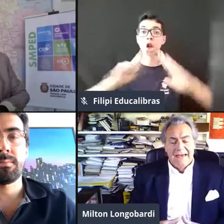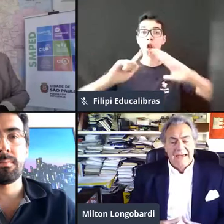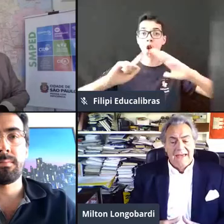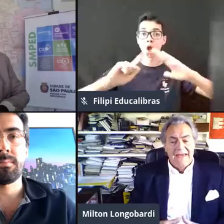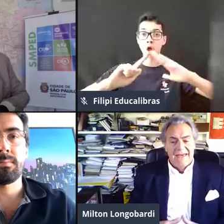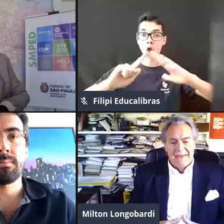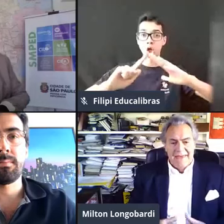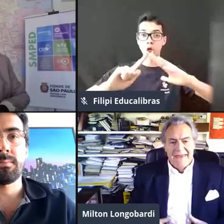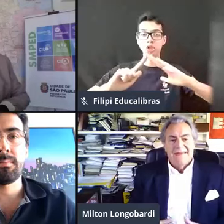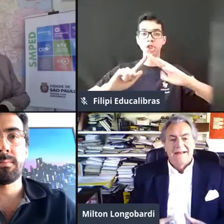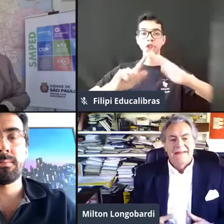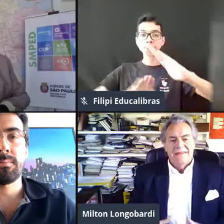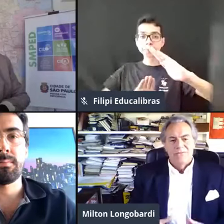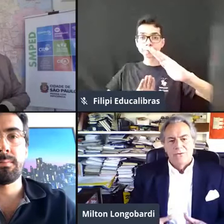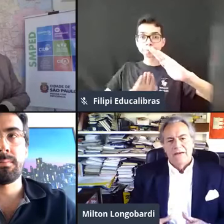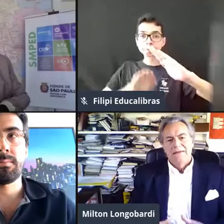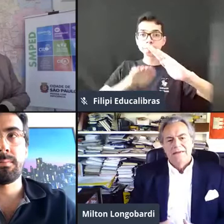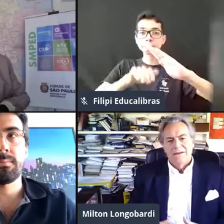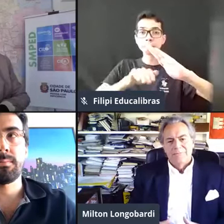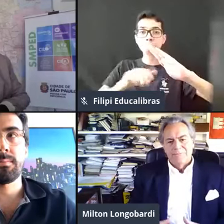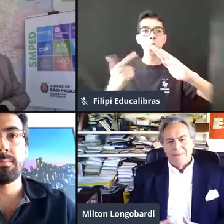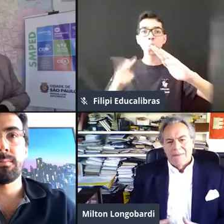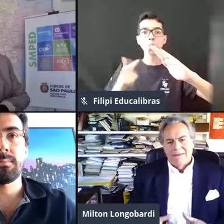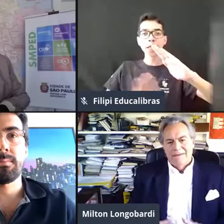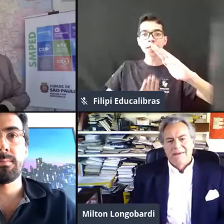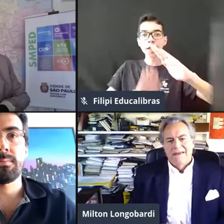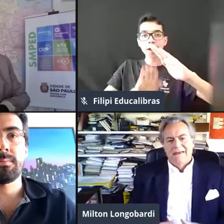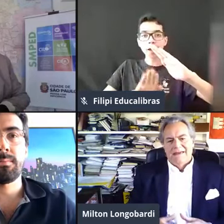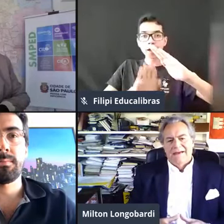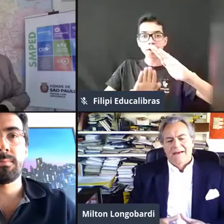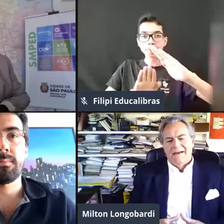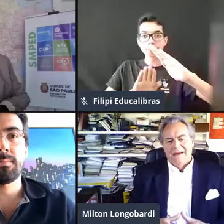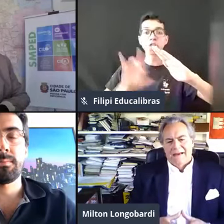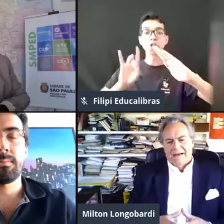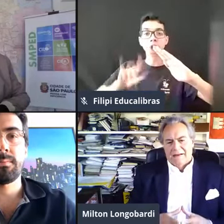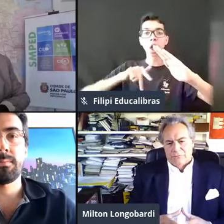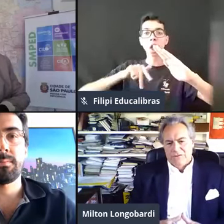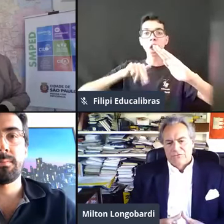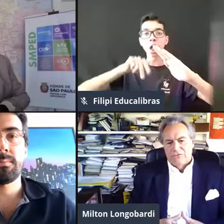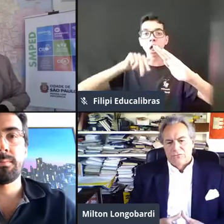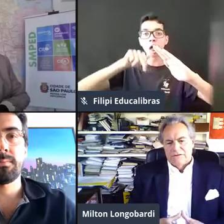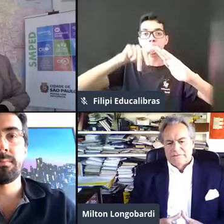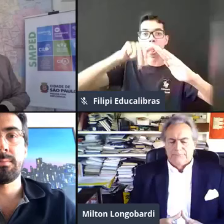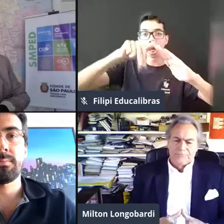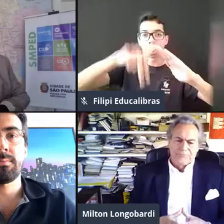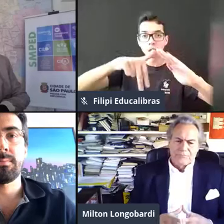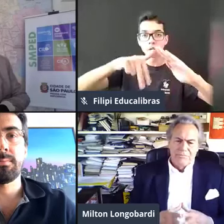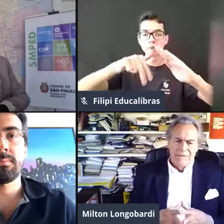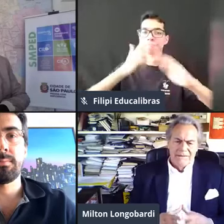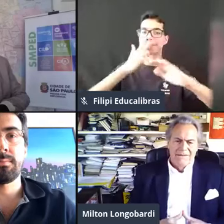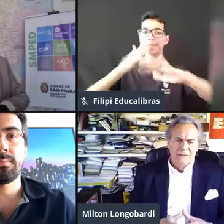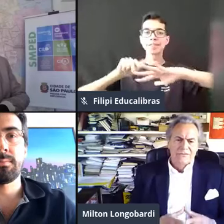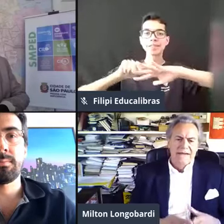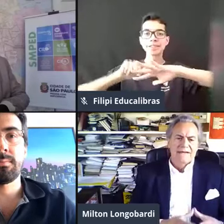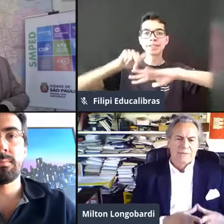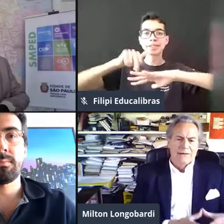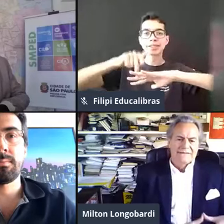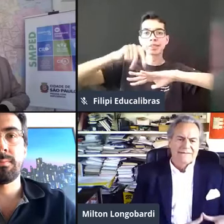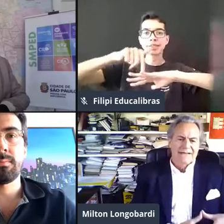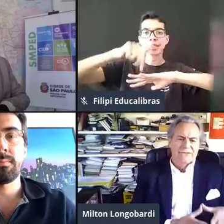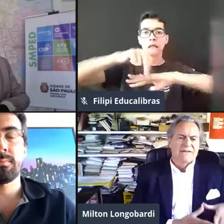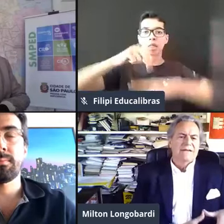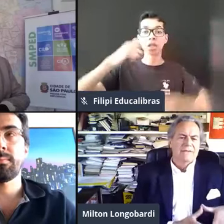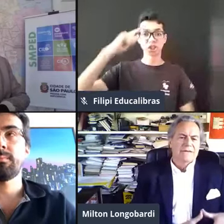coisa. É incrível ainda que as pessoas não têm